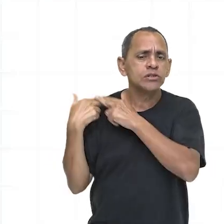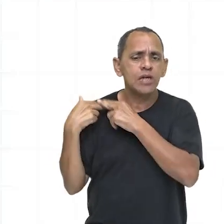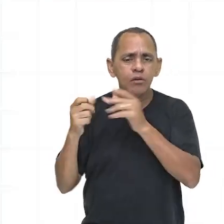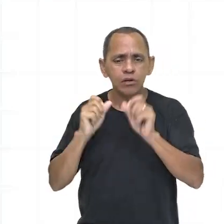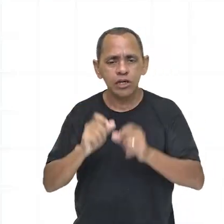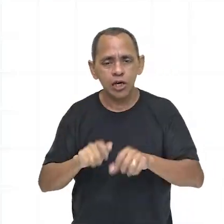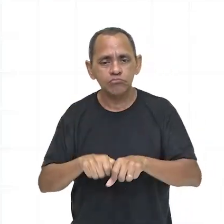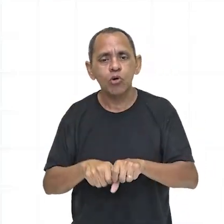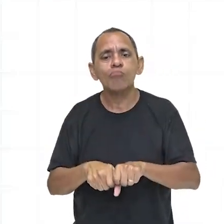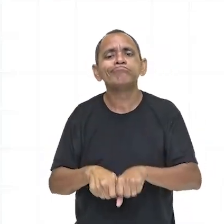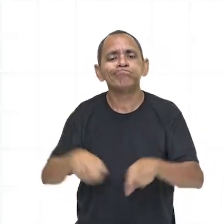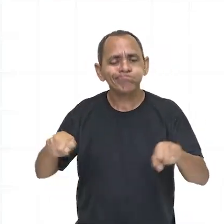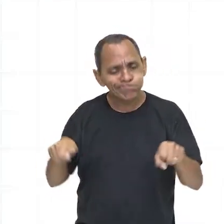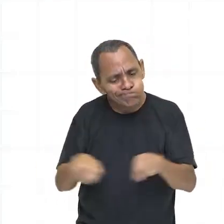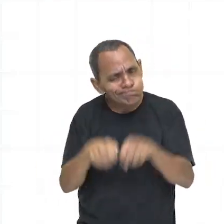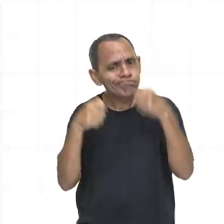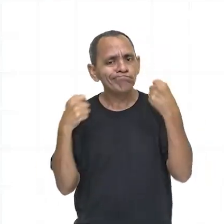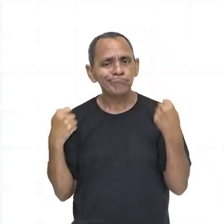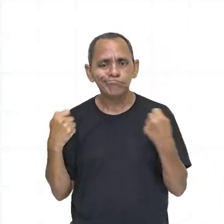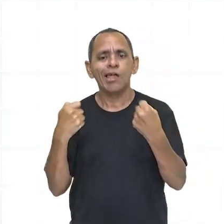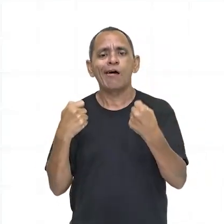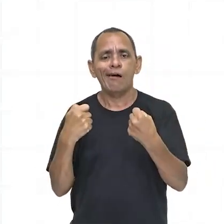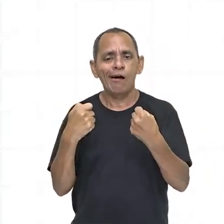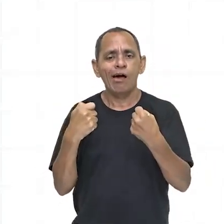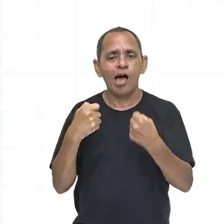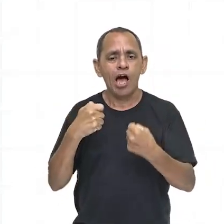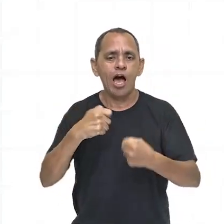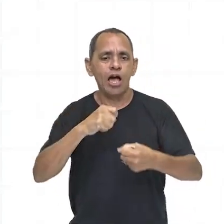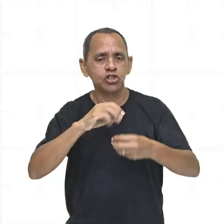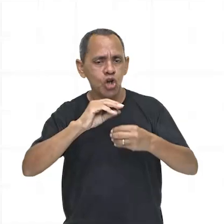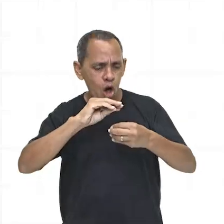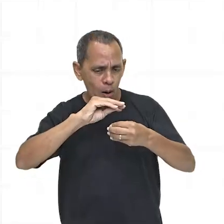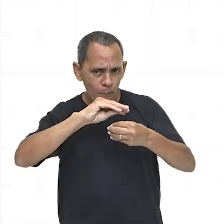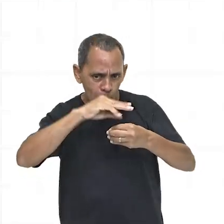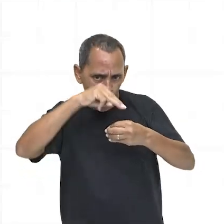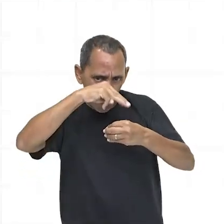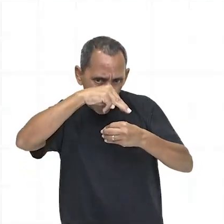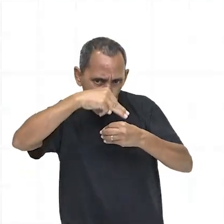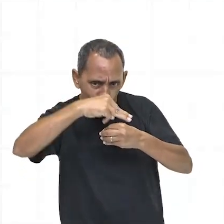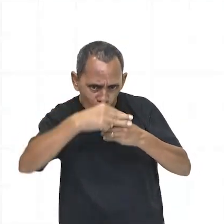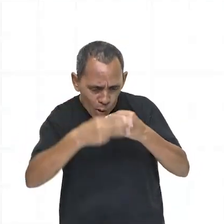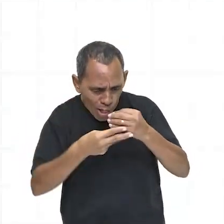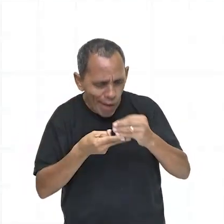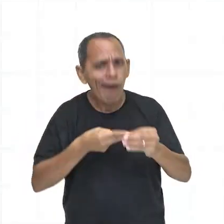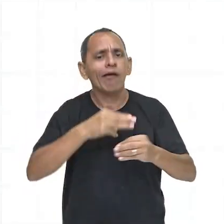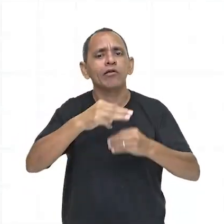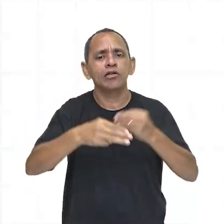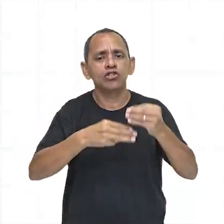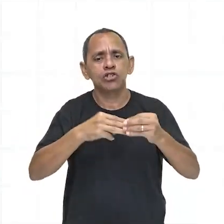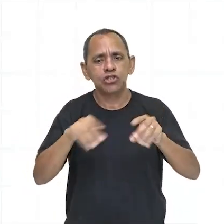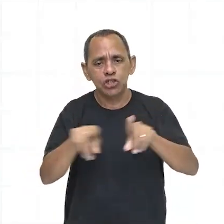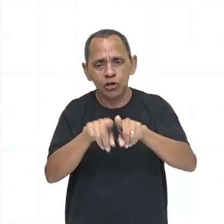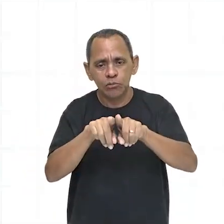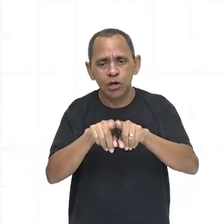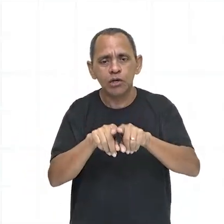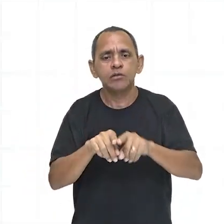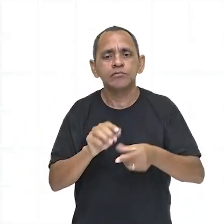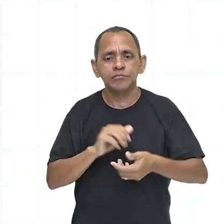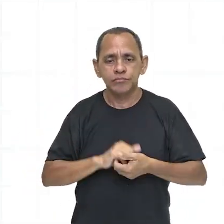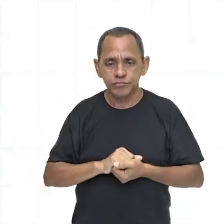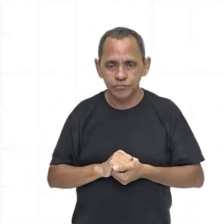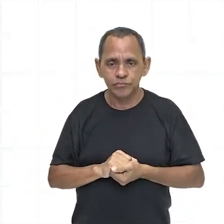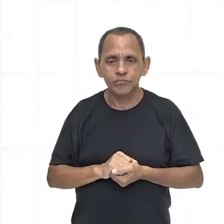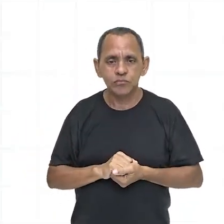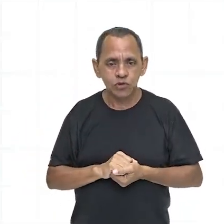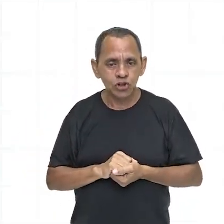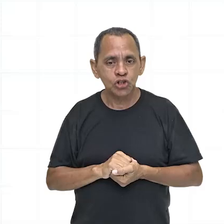moléculas para dentro das células, onde lá a glicose, que é a molécula que gera